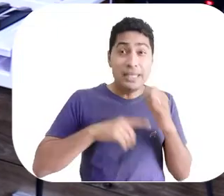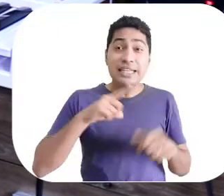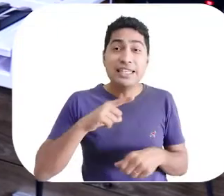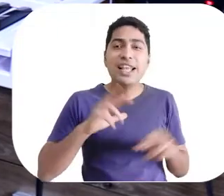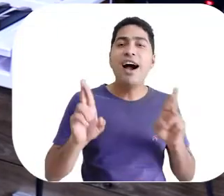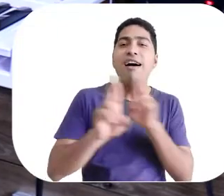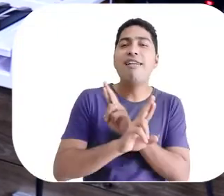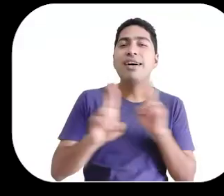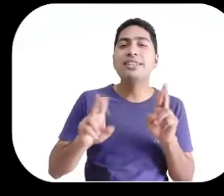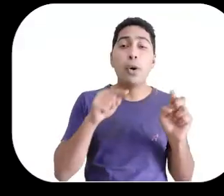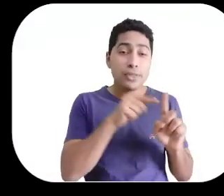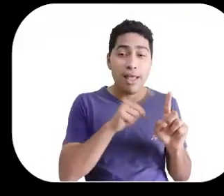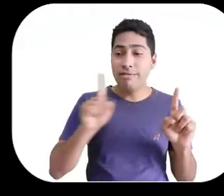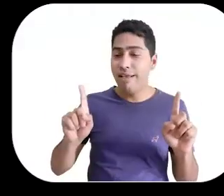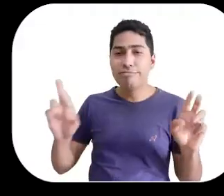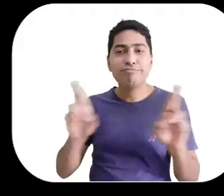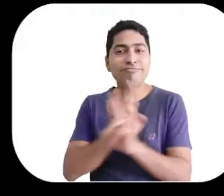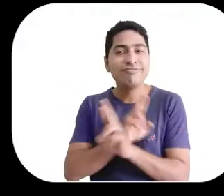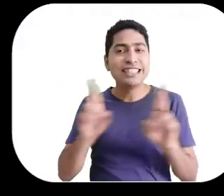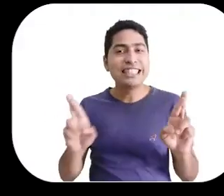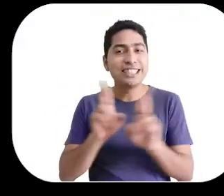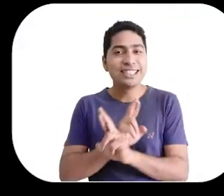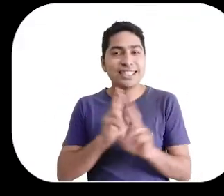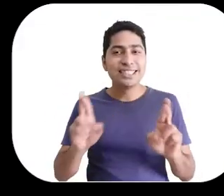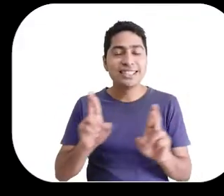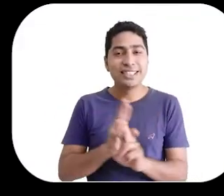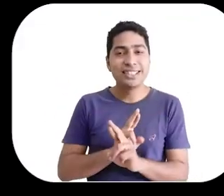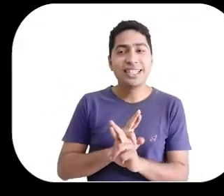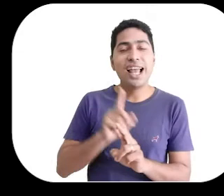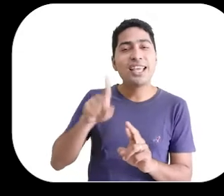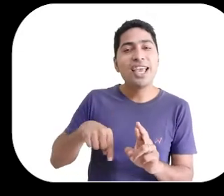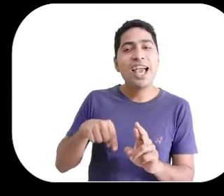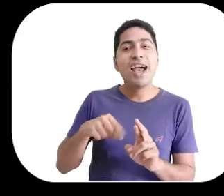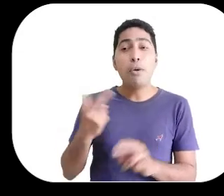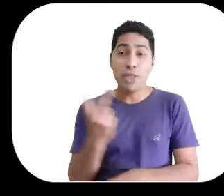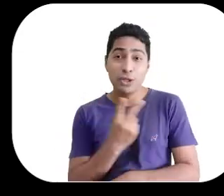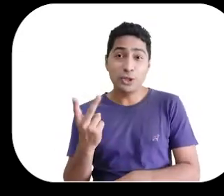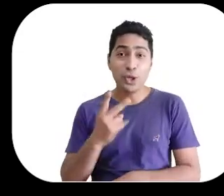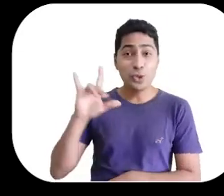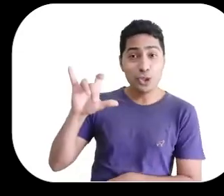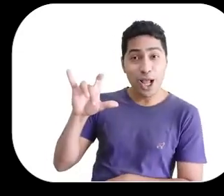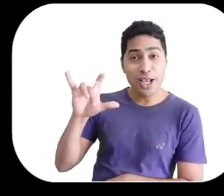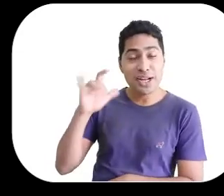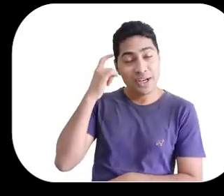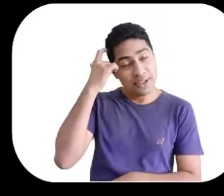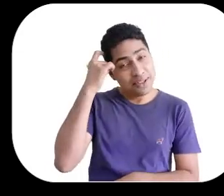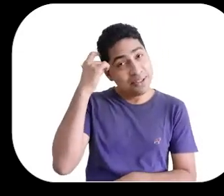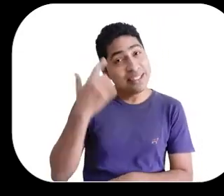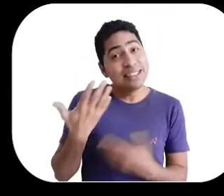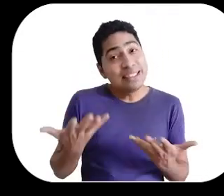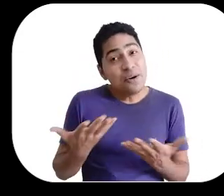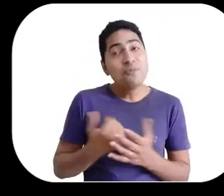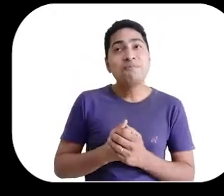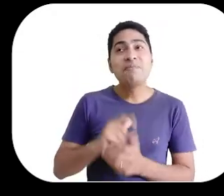a relação do neto com o Corey, né? Que tem essa relação deles no Instagram, né?